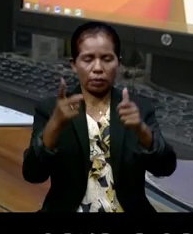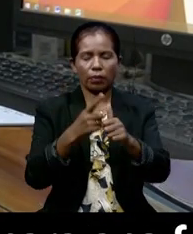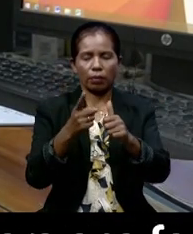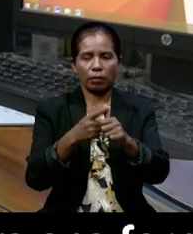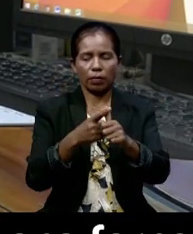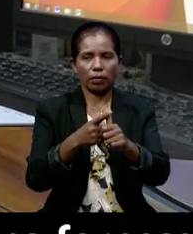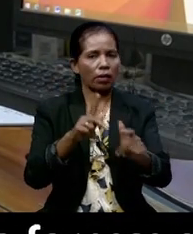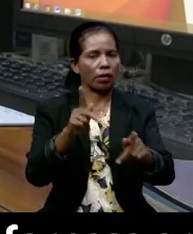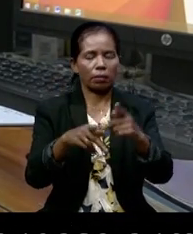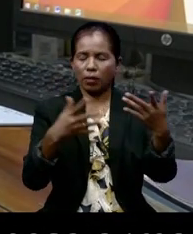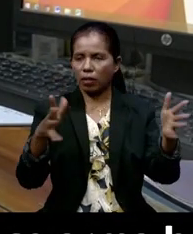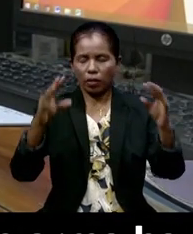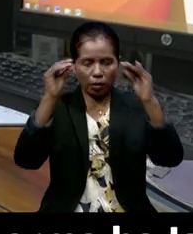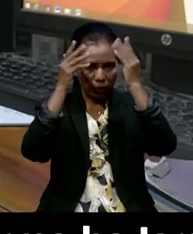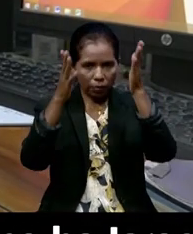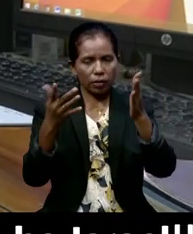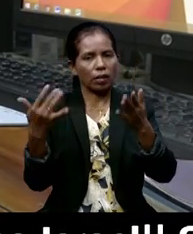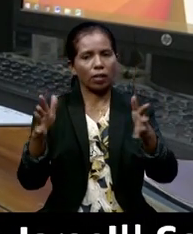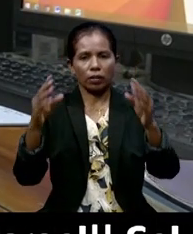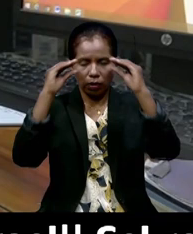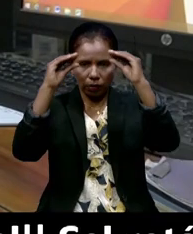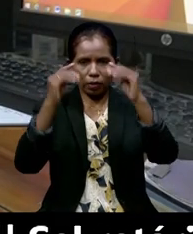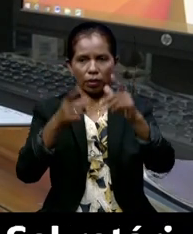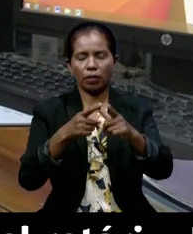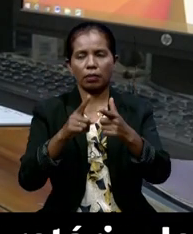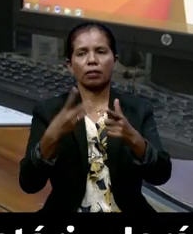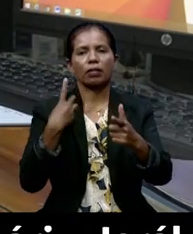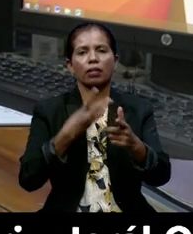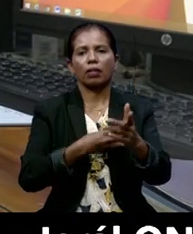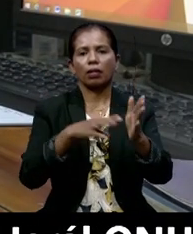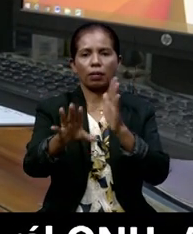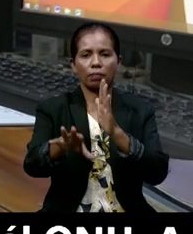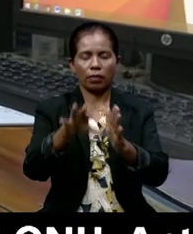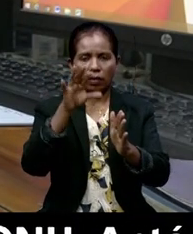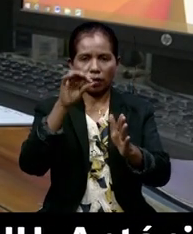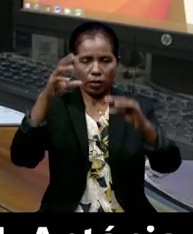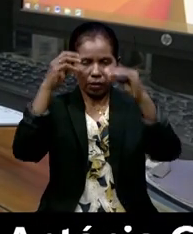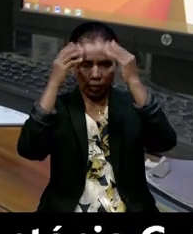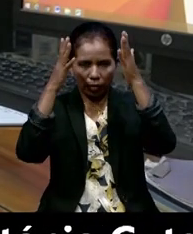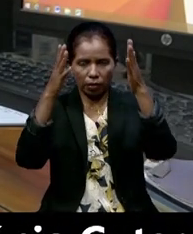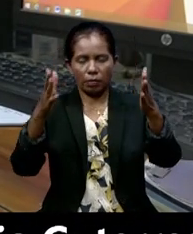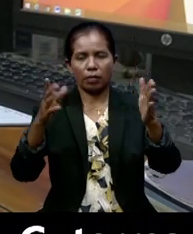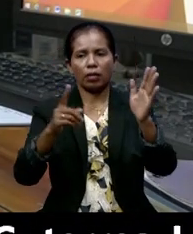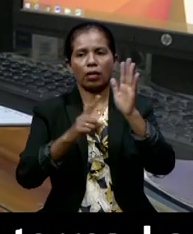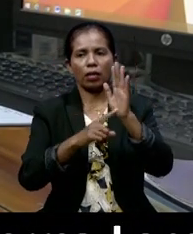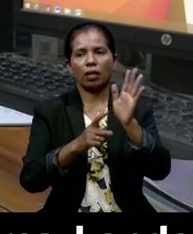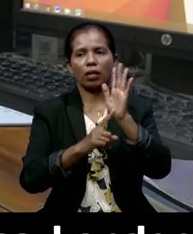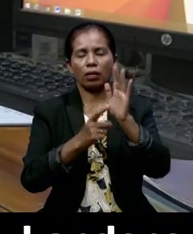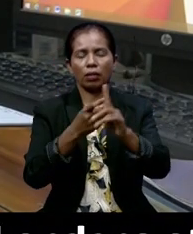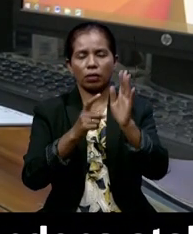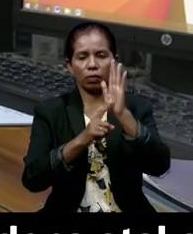ema lai haduni profesor lai haduni atu hanurin foi maka mi hetan te profesor transferensi ida mayusi